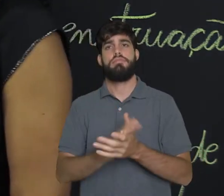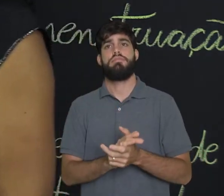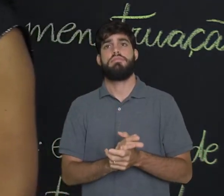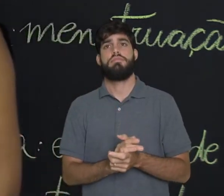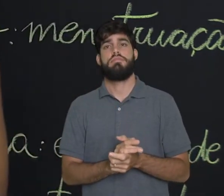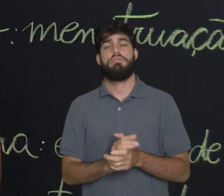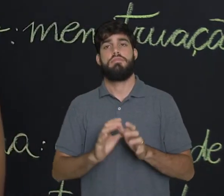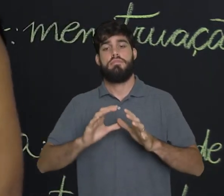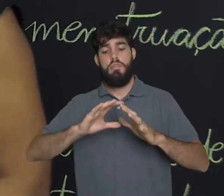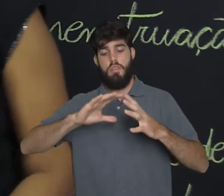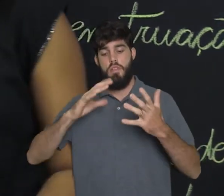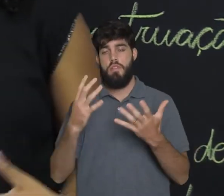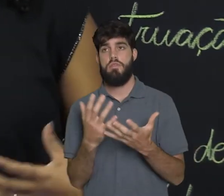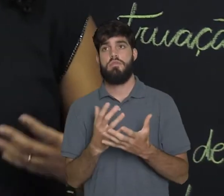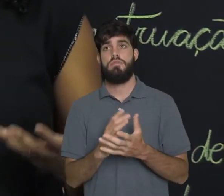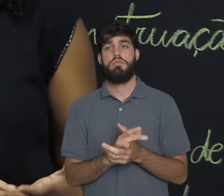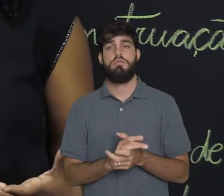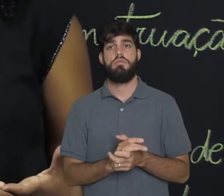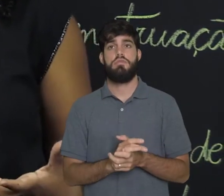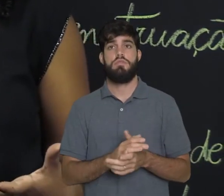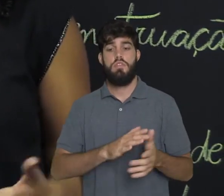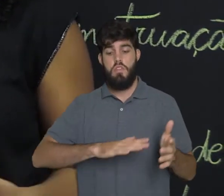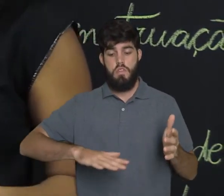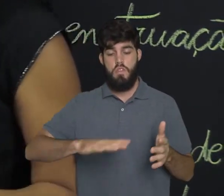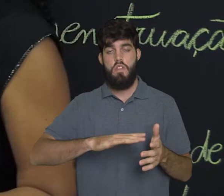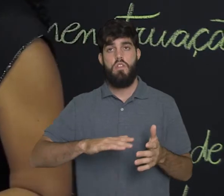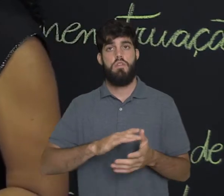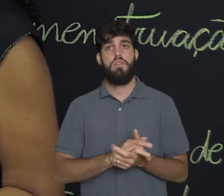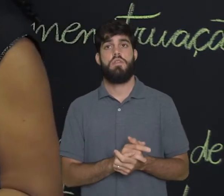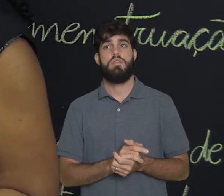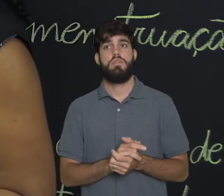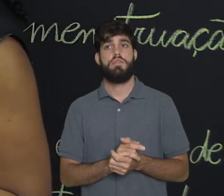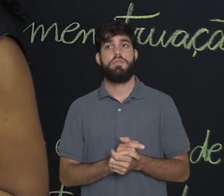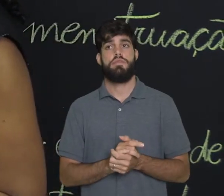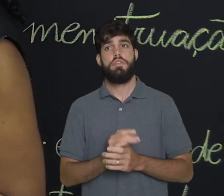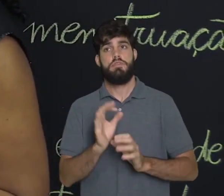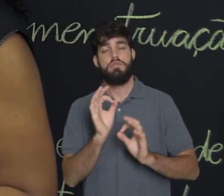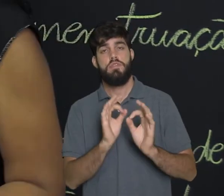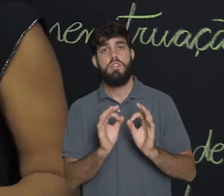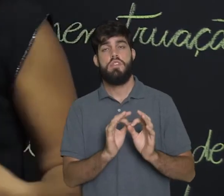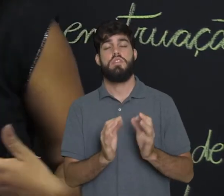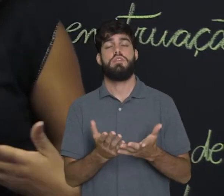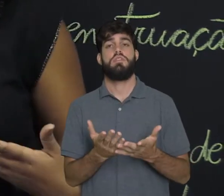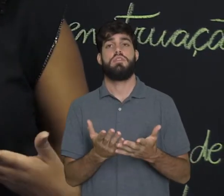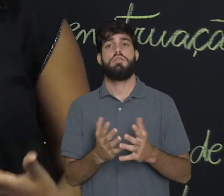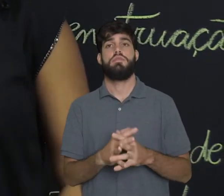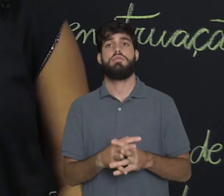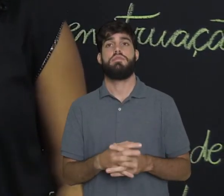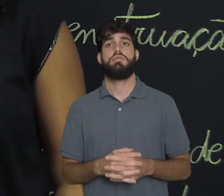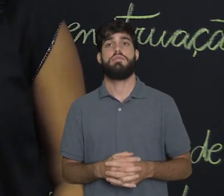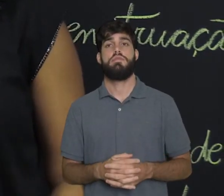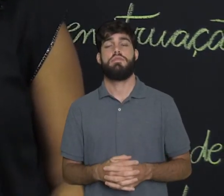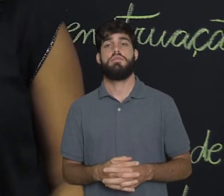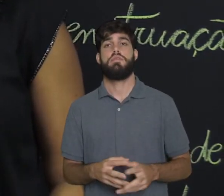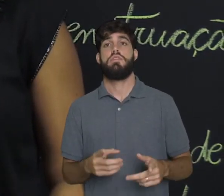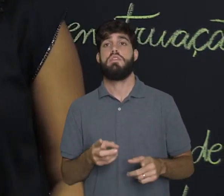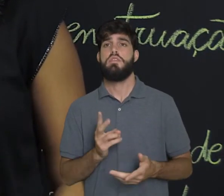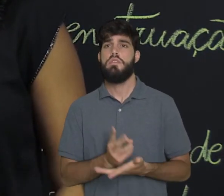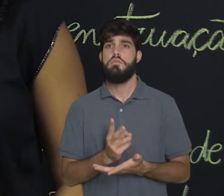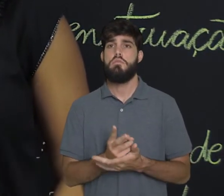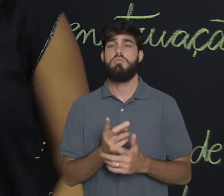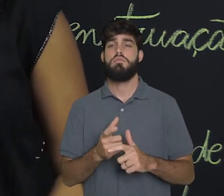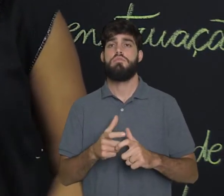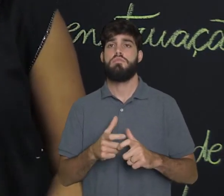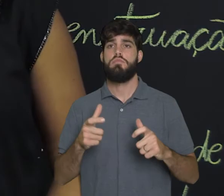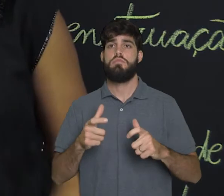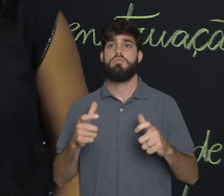amadurecimento, a formação de uma placenta no fundo aqui desse útero para nutrir esse